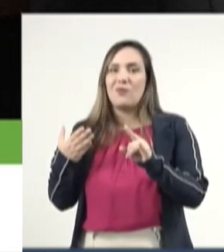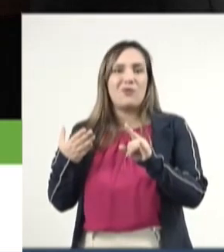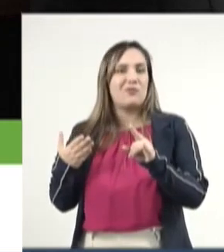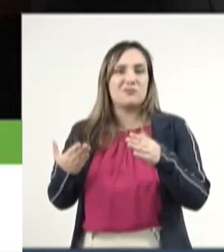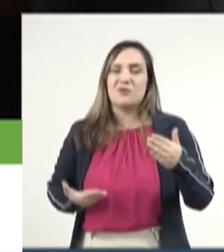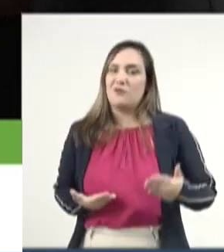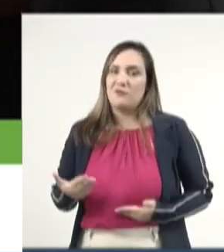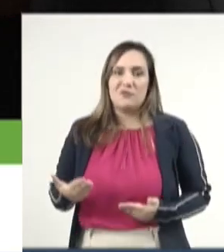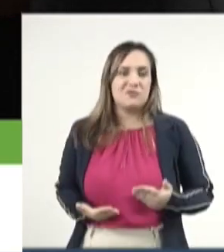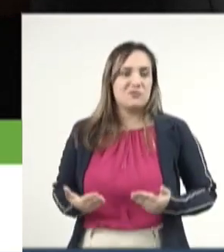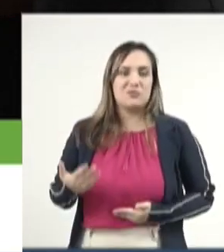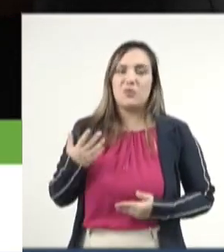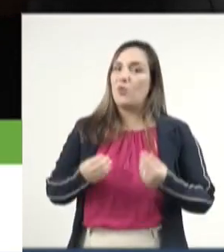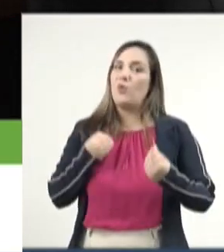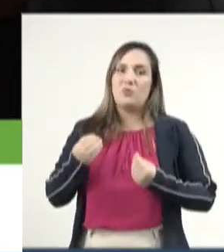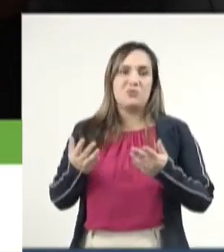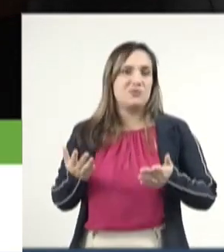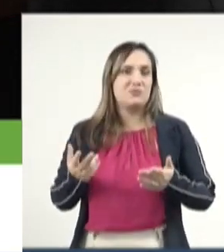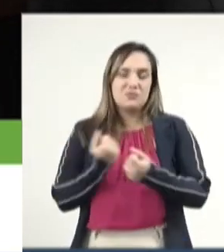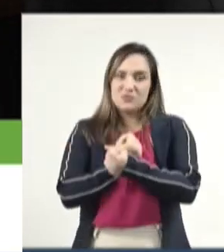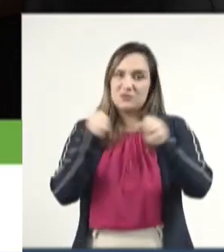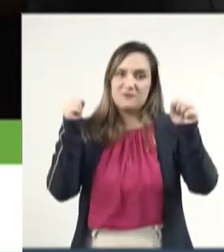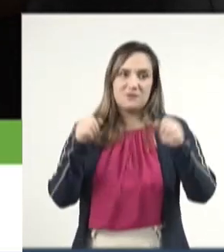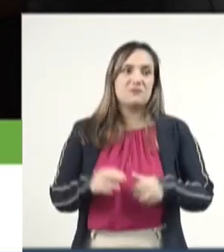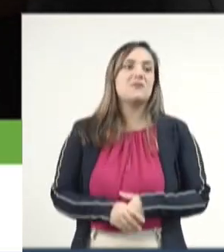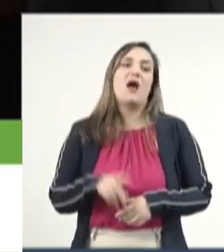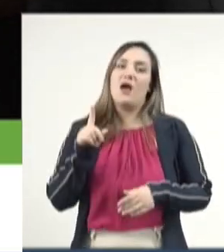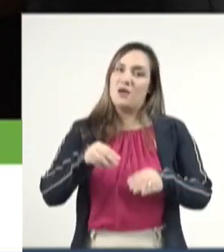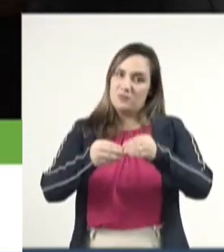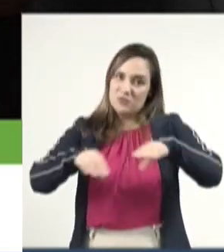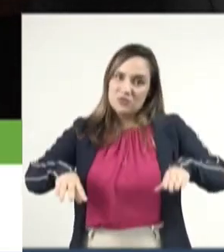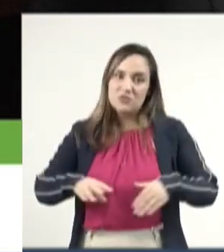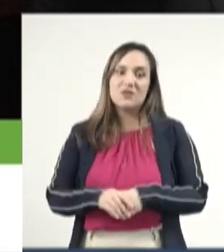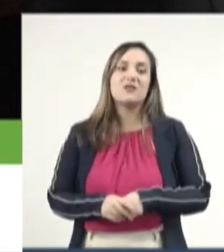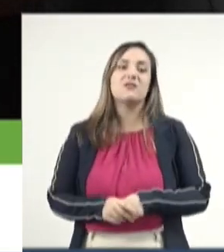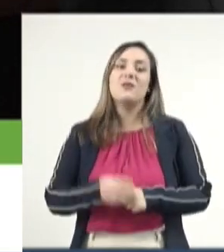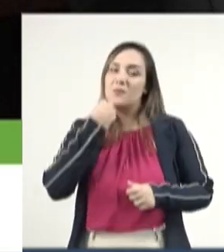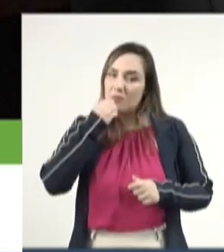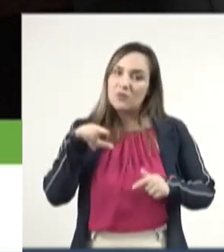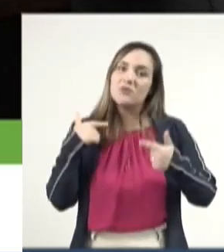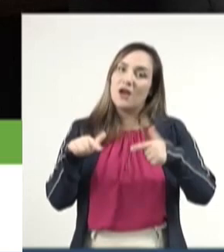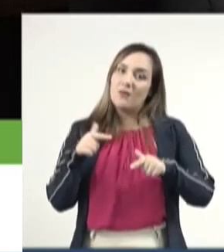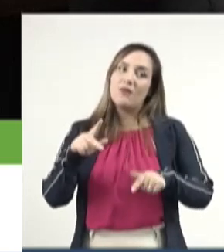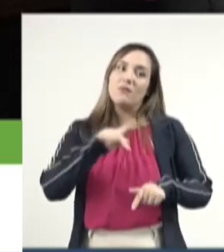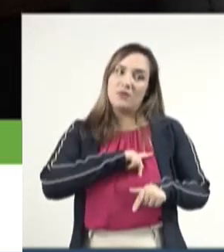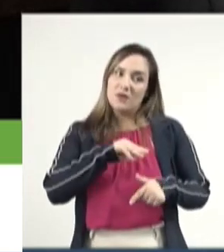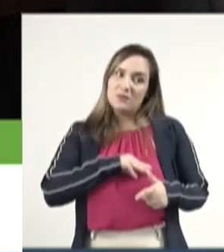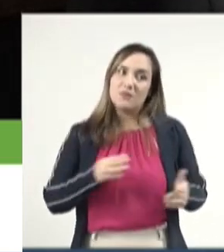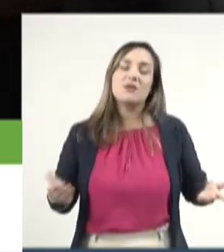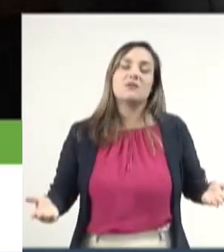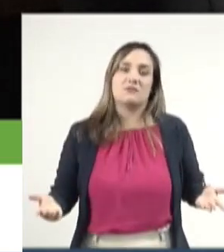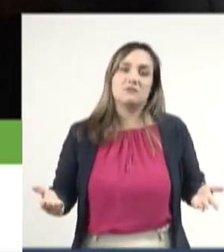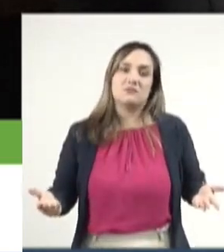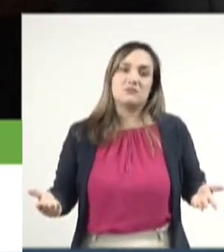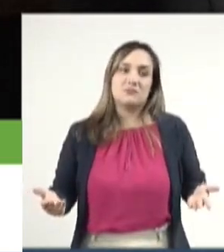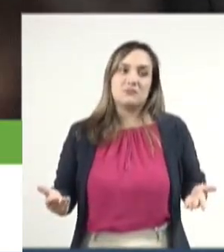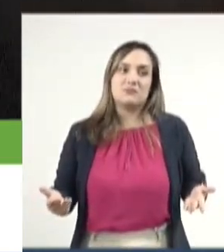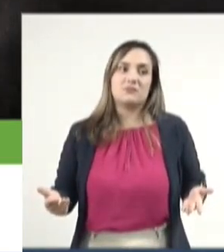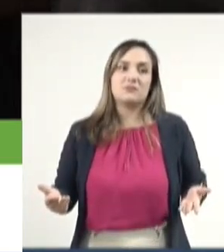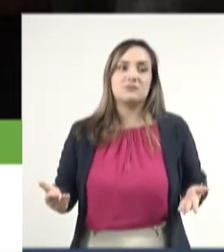condições de abrigar a nossa instituição. E isso vem afetando a efetividade do trabalho desenvolvido pela Polícia